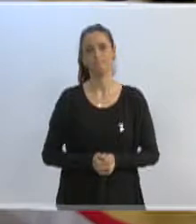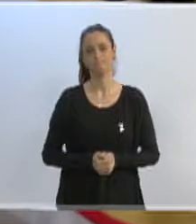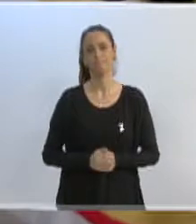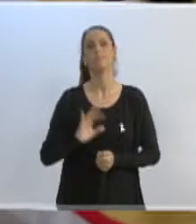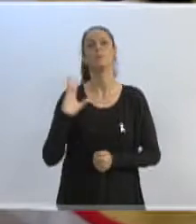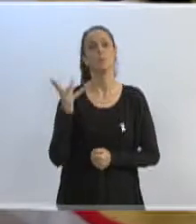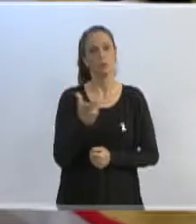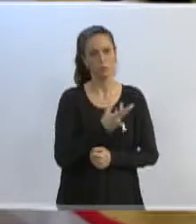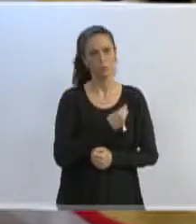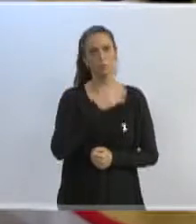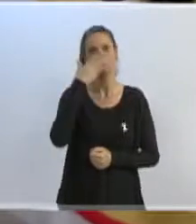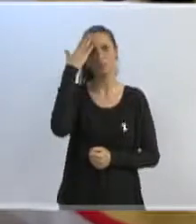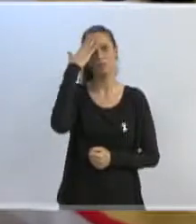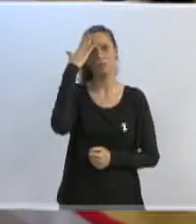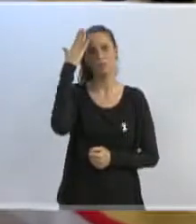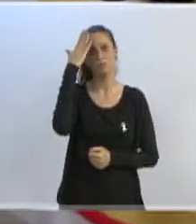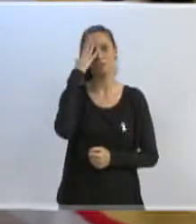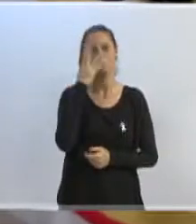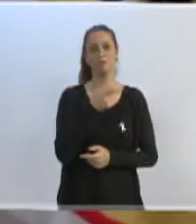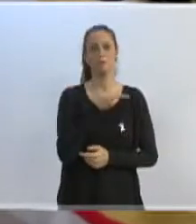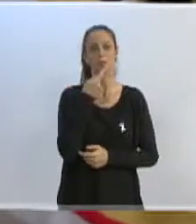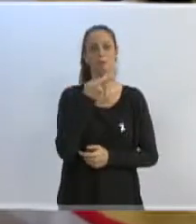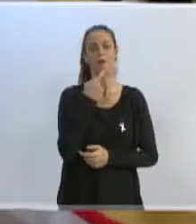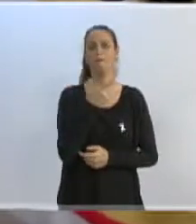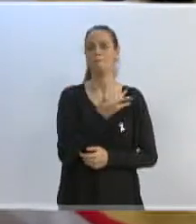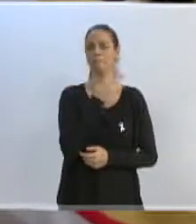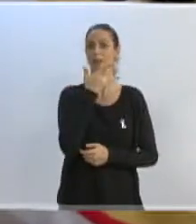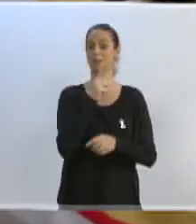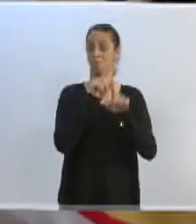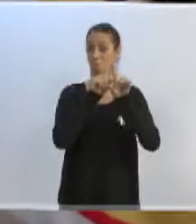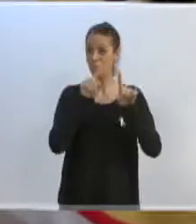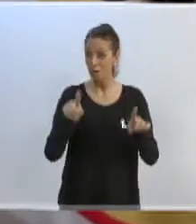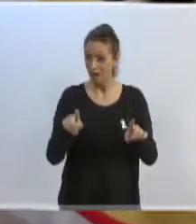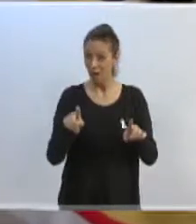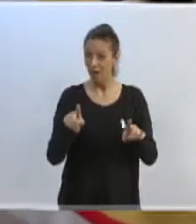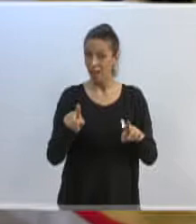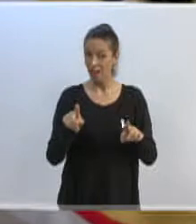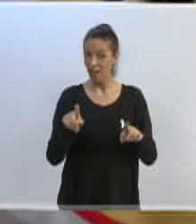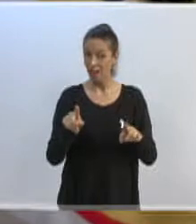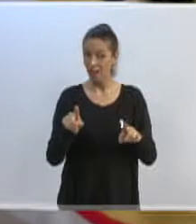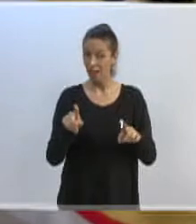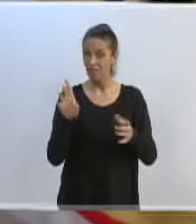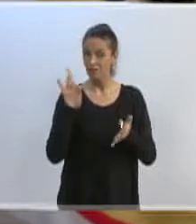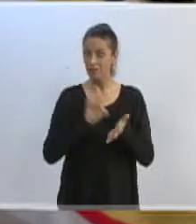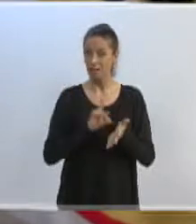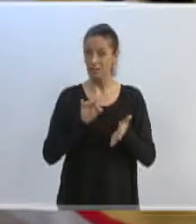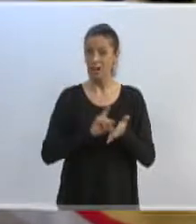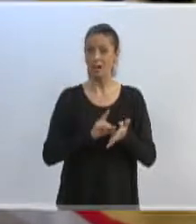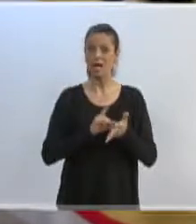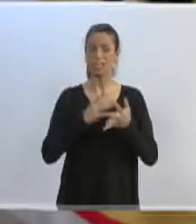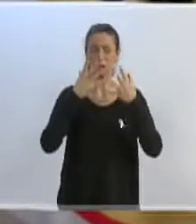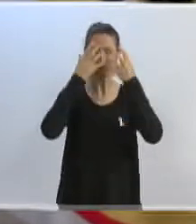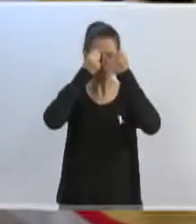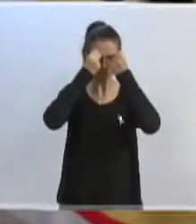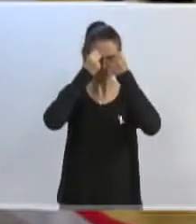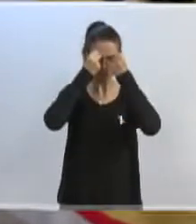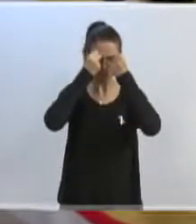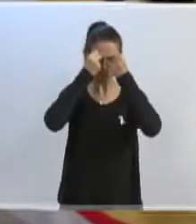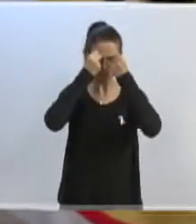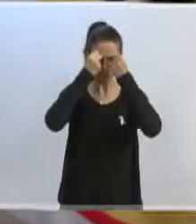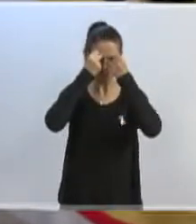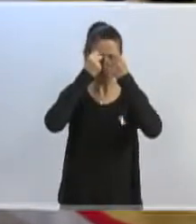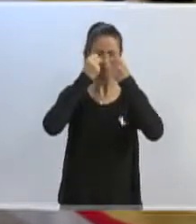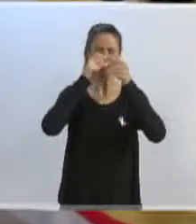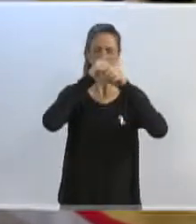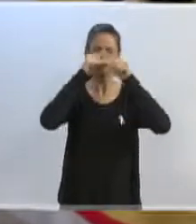sabem que falar é fácil. Estar atrás de uma cortina com os olhos vendados,